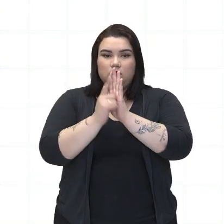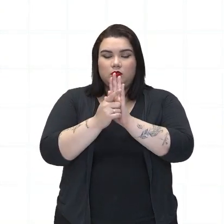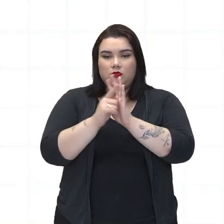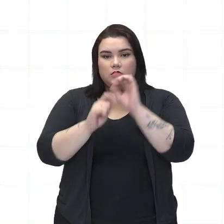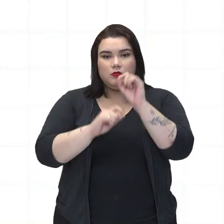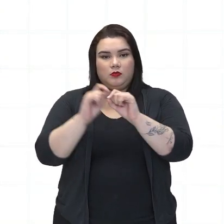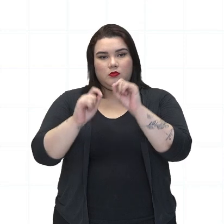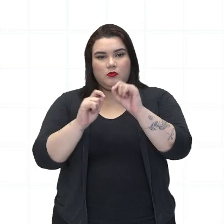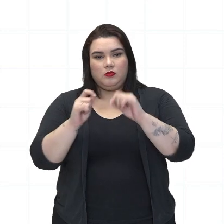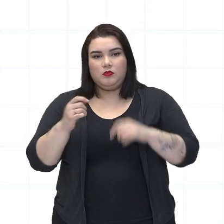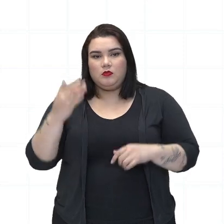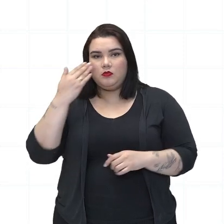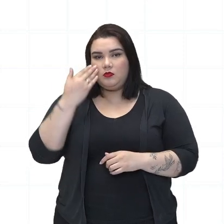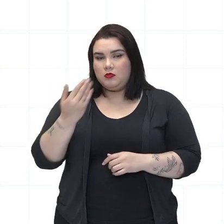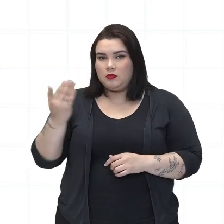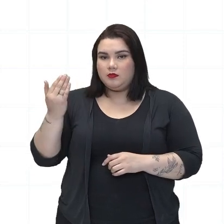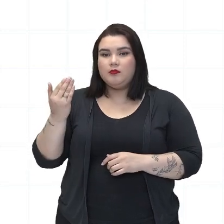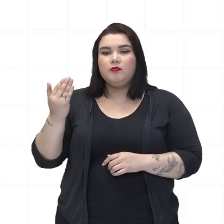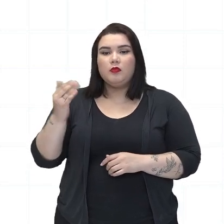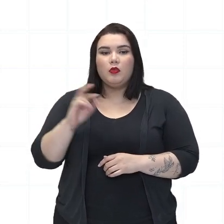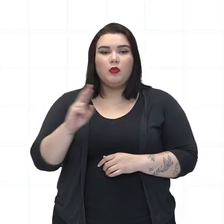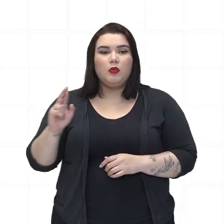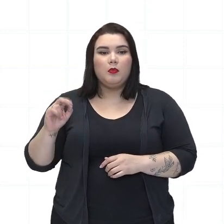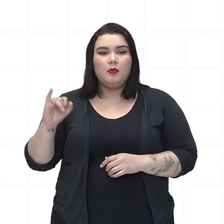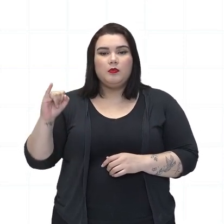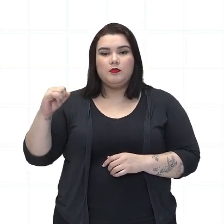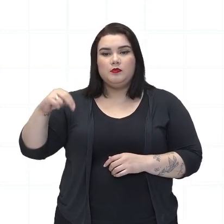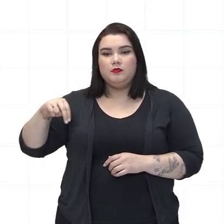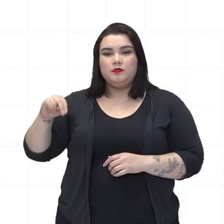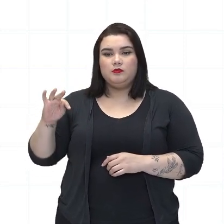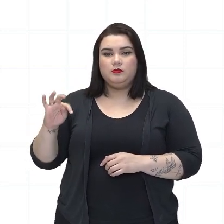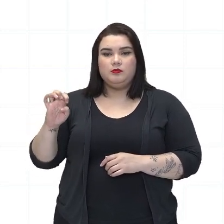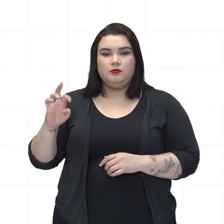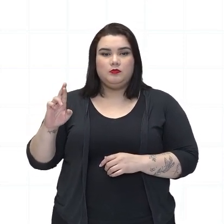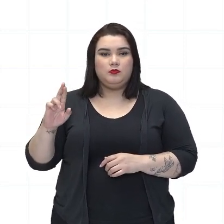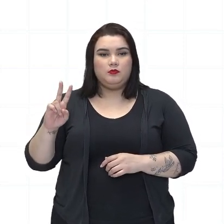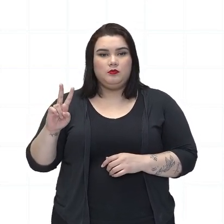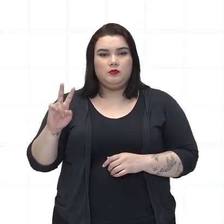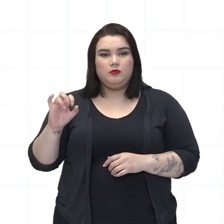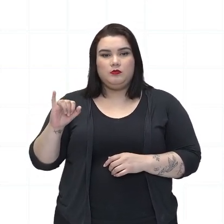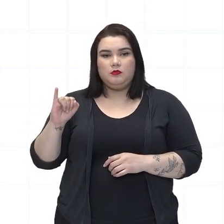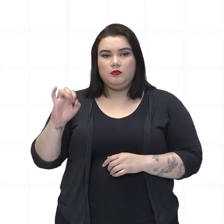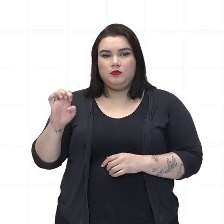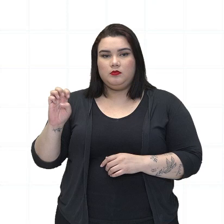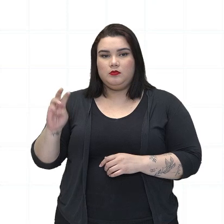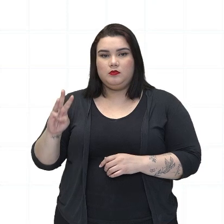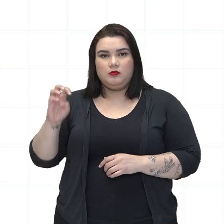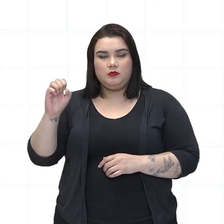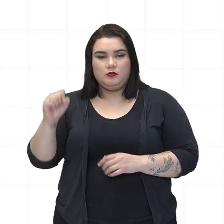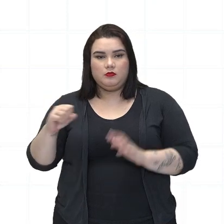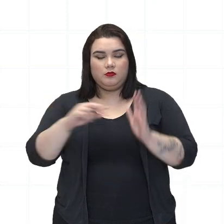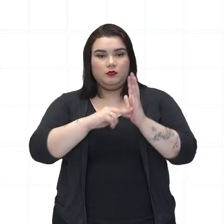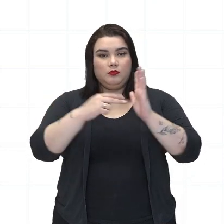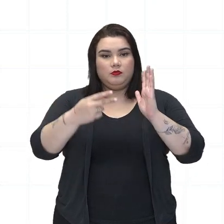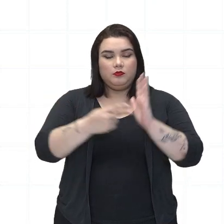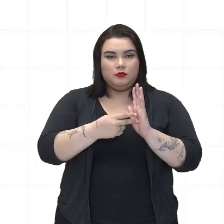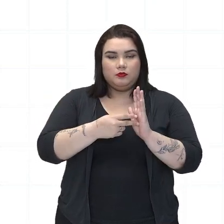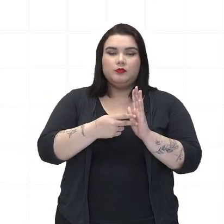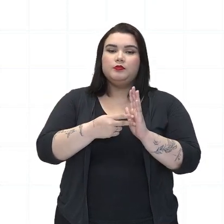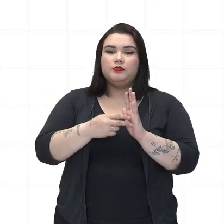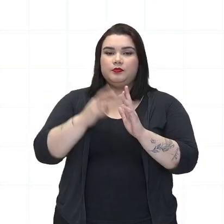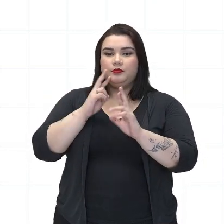chamado interviews. Interviews. O que é o interviews? É chamado